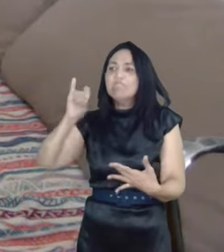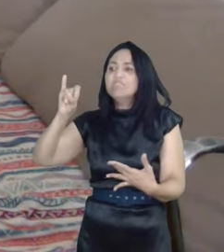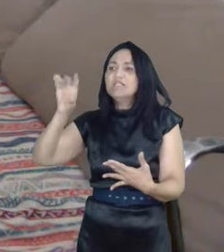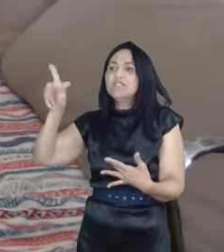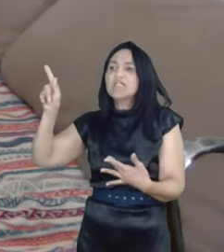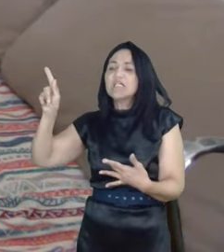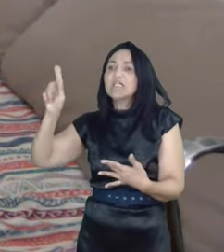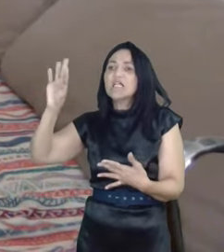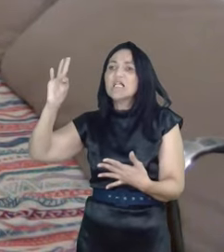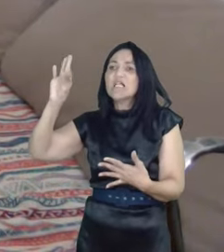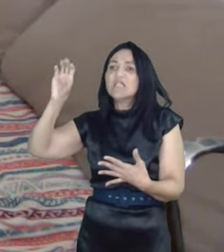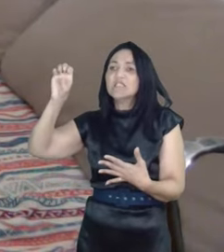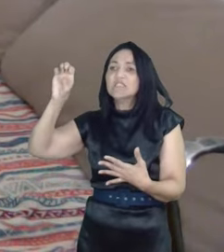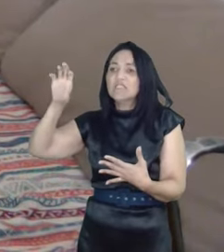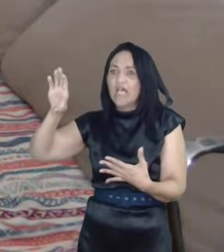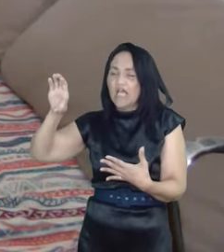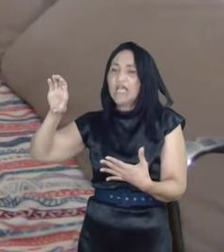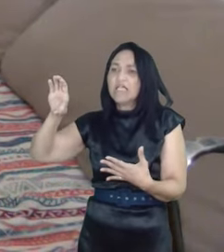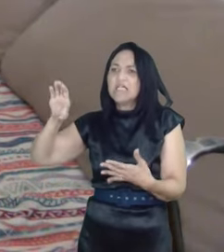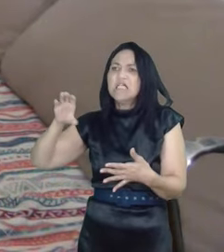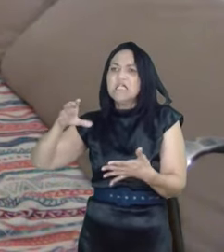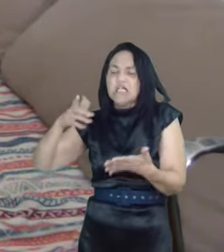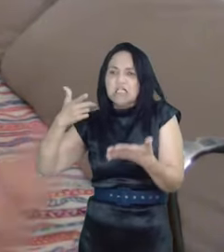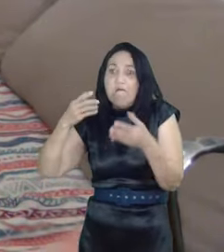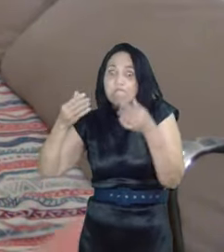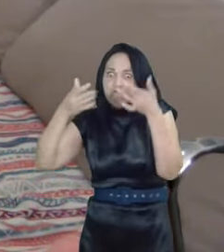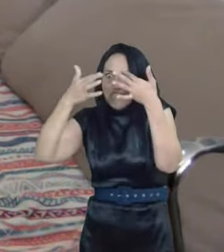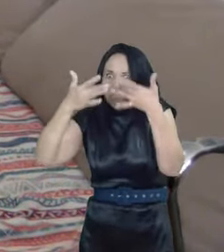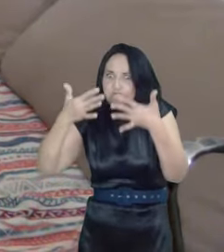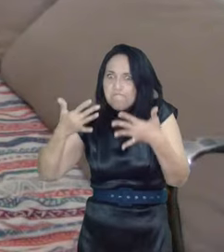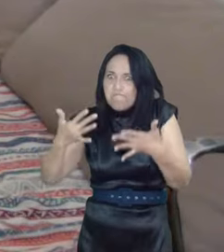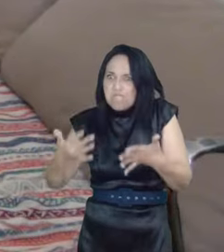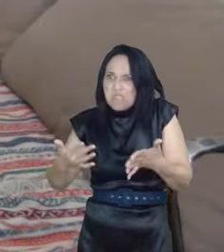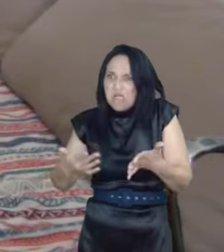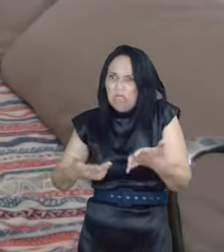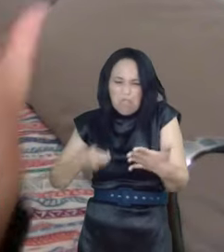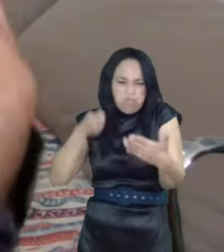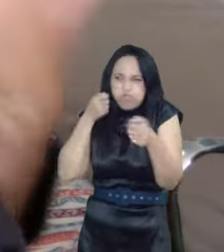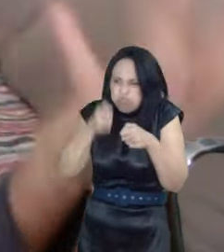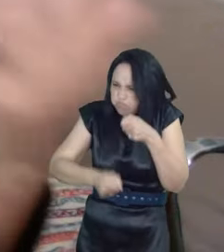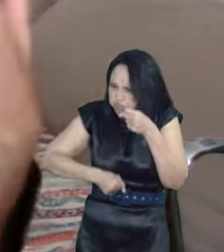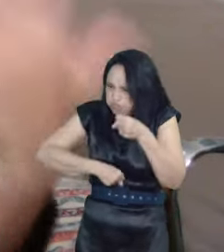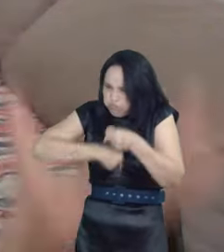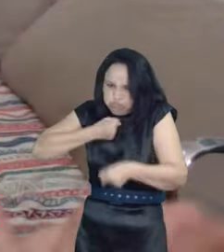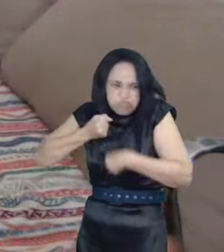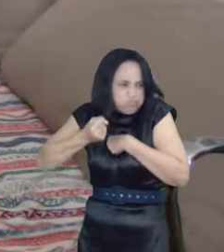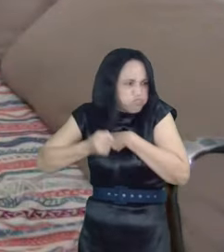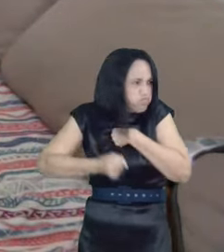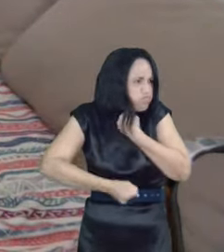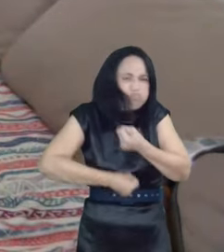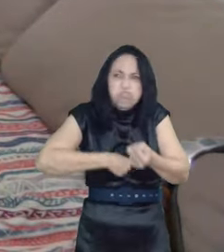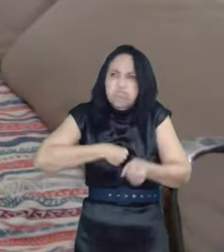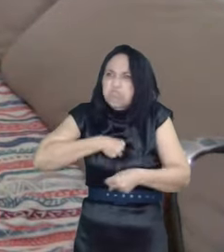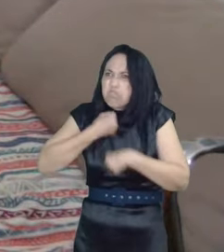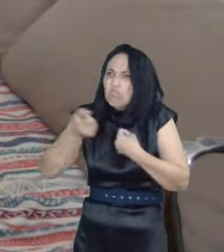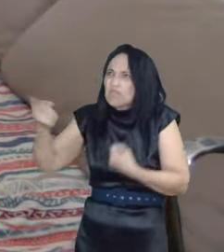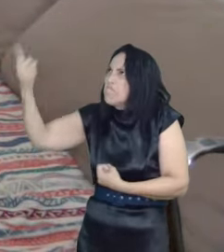cima da conspiração e do ódio ao diferente, né, o ódio àquele que pensa de maneira